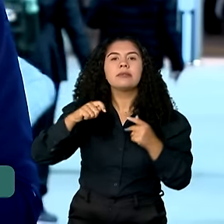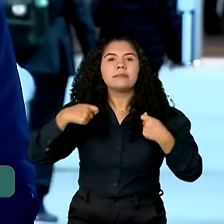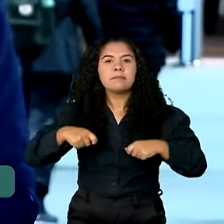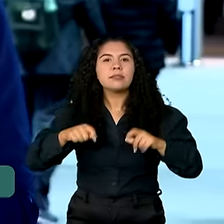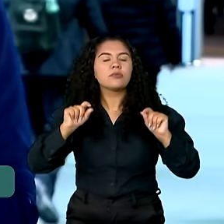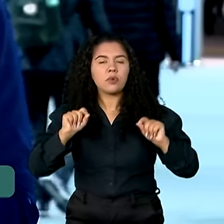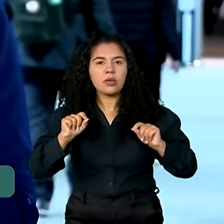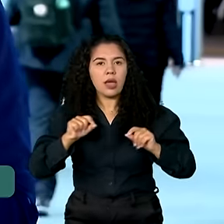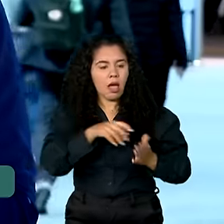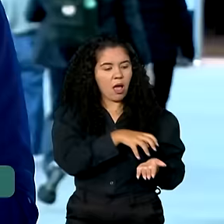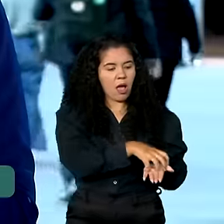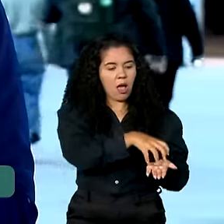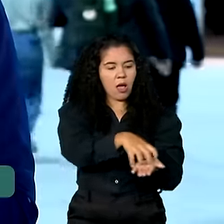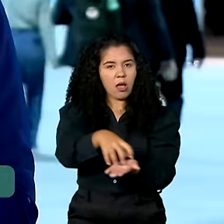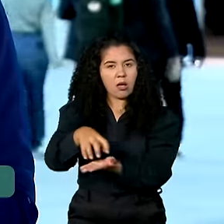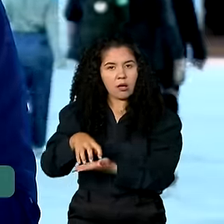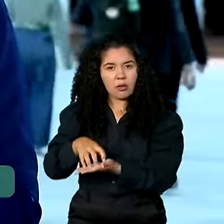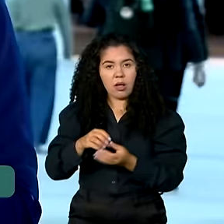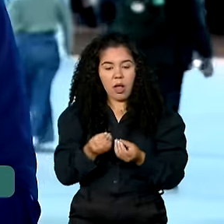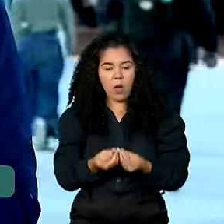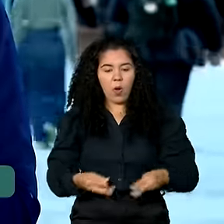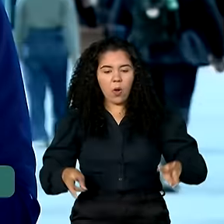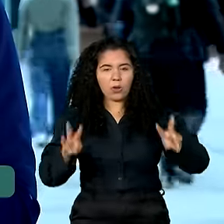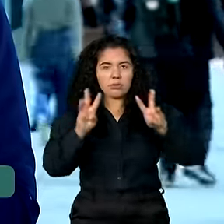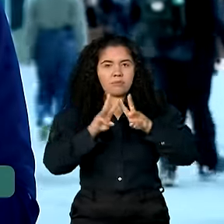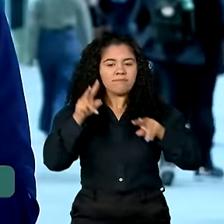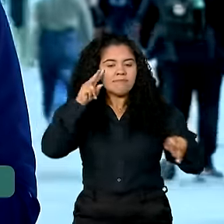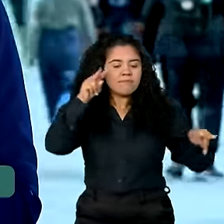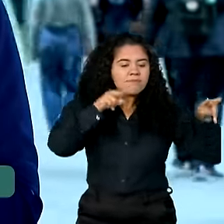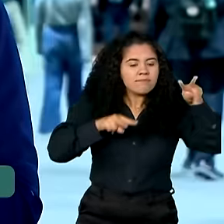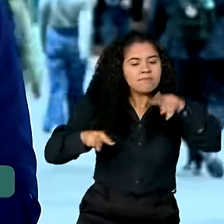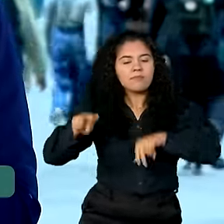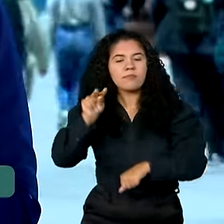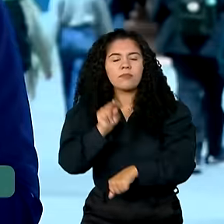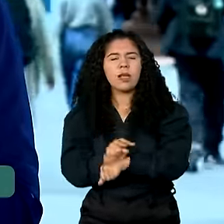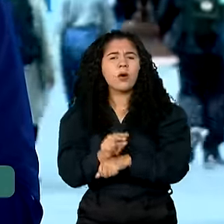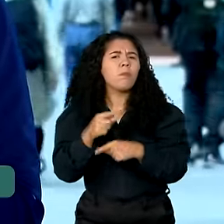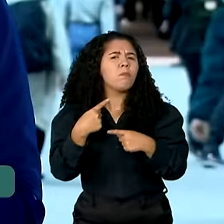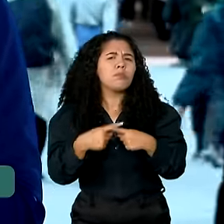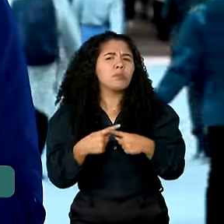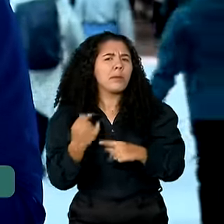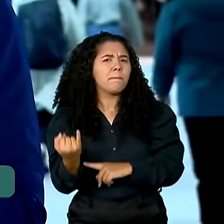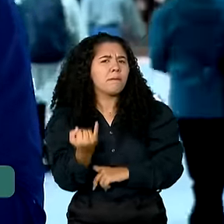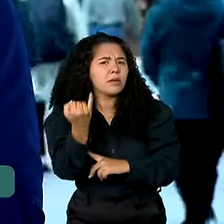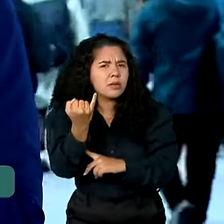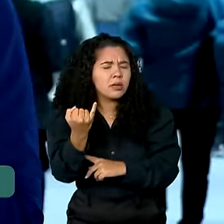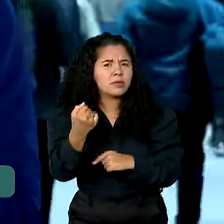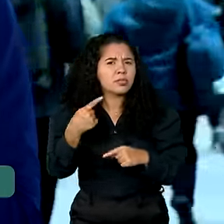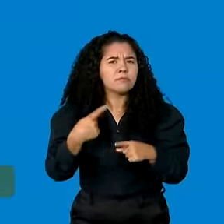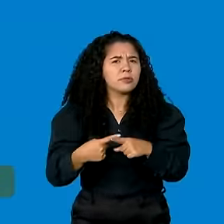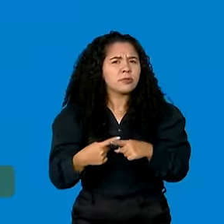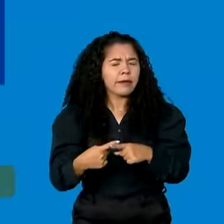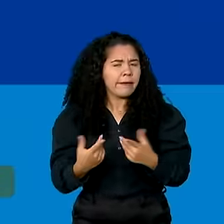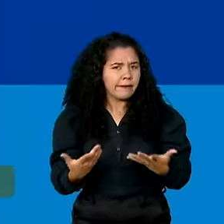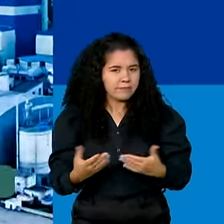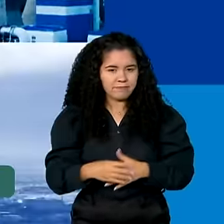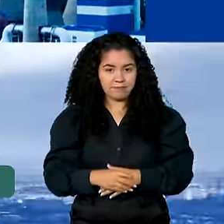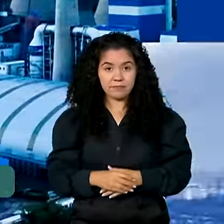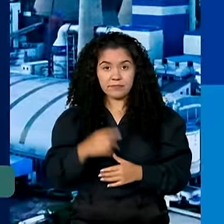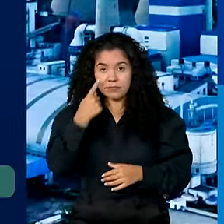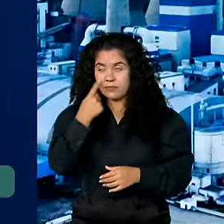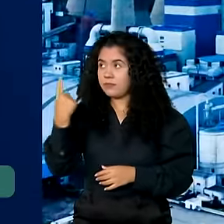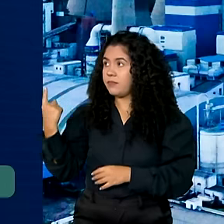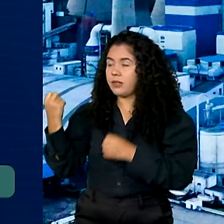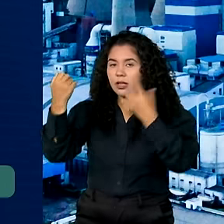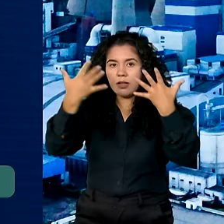das organizações das Nações Unidas. E por que isso é tão importante e significativo para nós? Na prática, o mercado